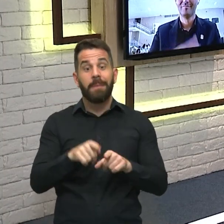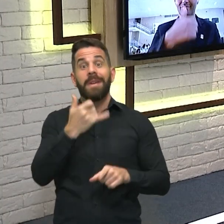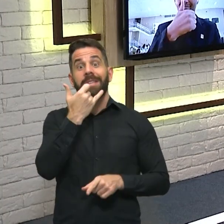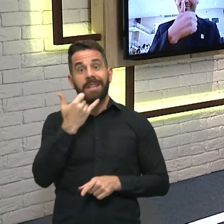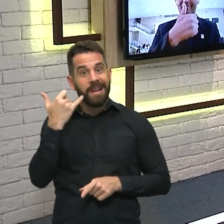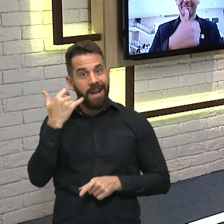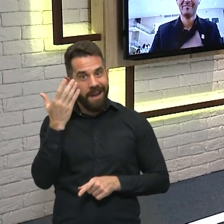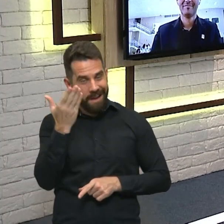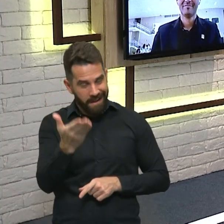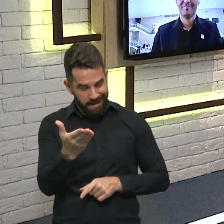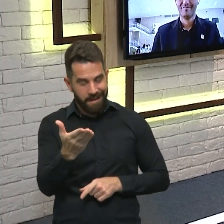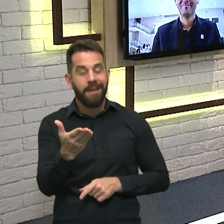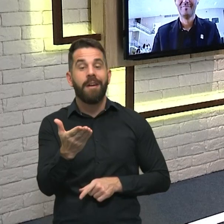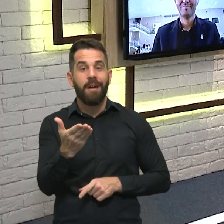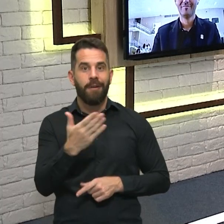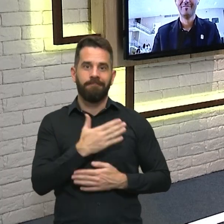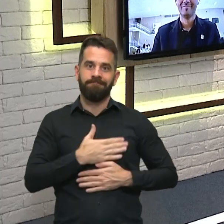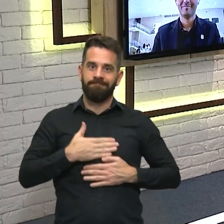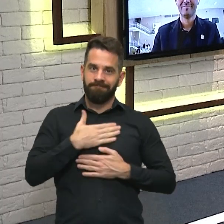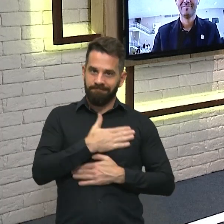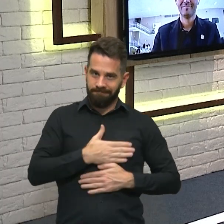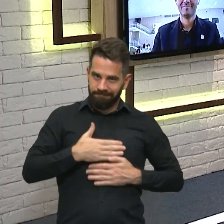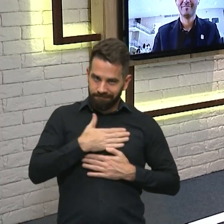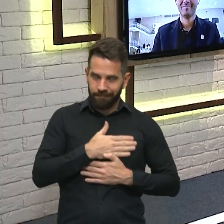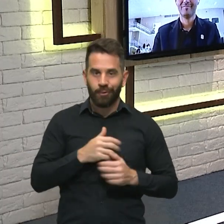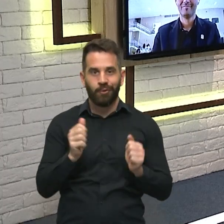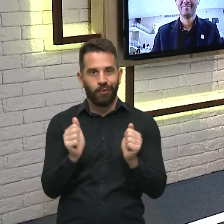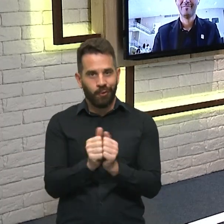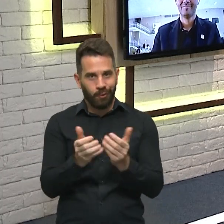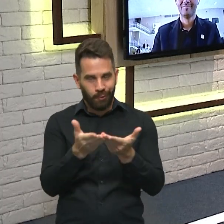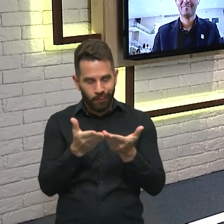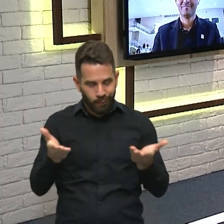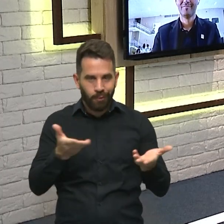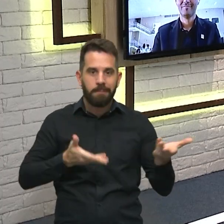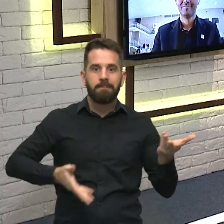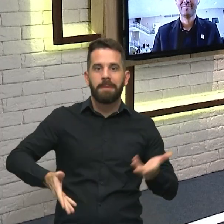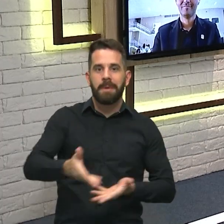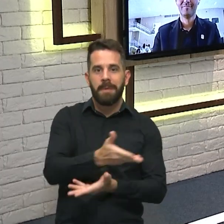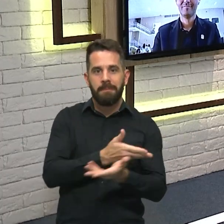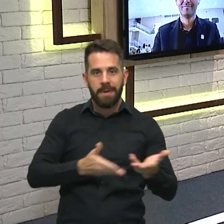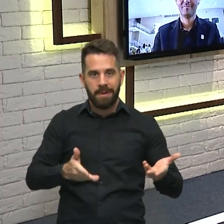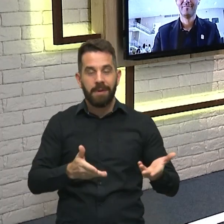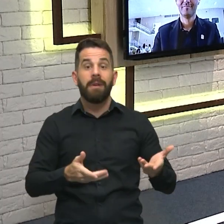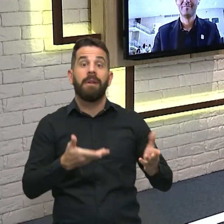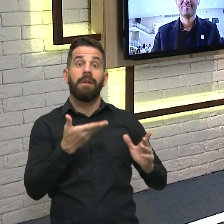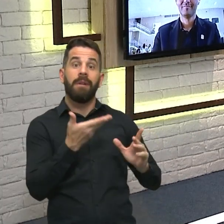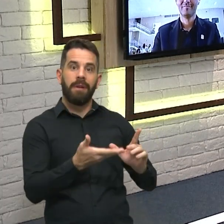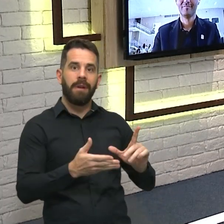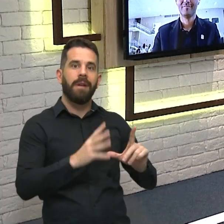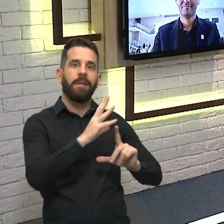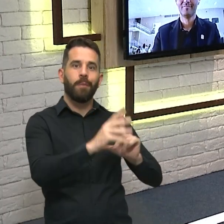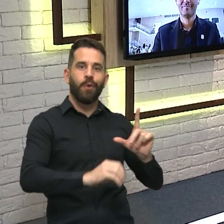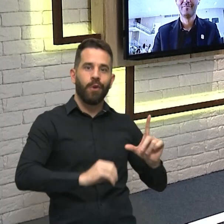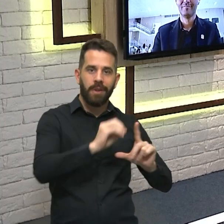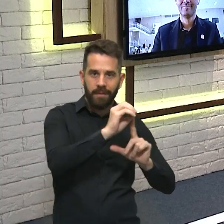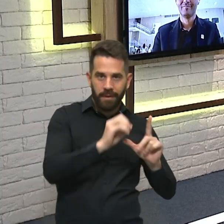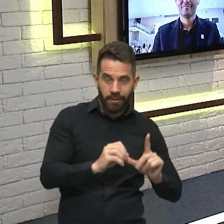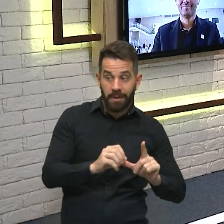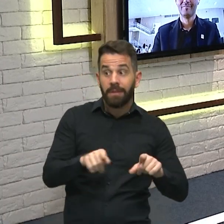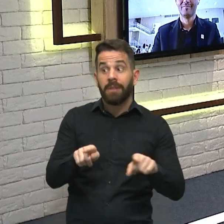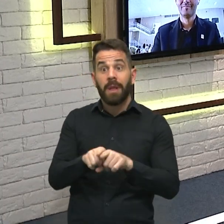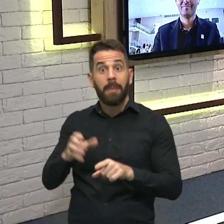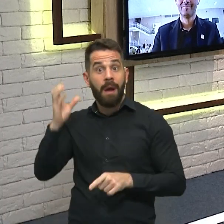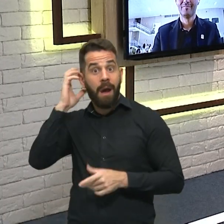Uma satisfação estar aqui participando do programa, através da TV, através do rádio. Então, aqui, meu boa tarde a todos que nos assistem e